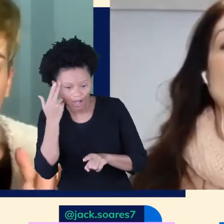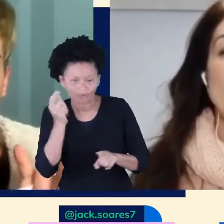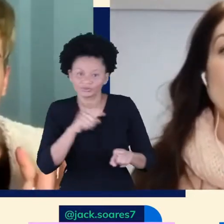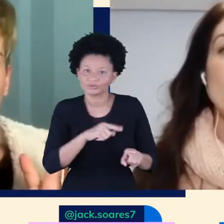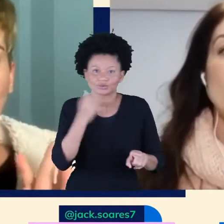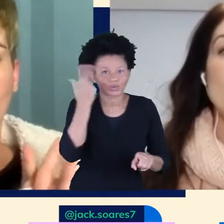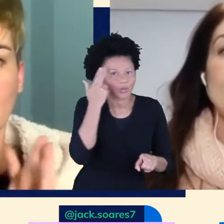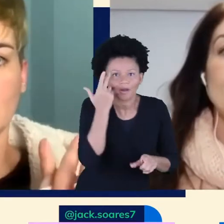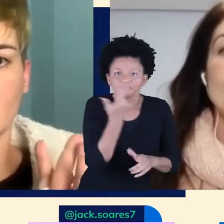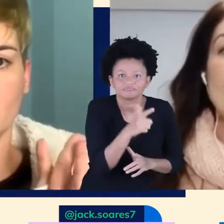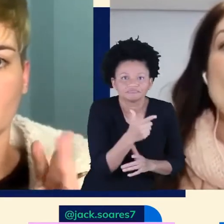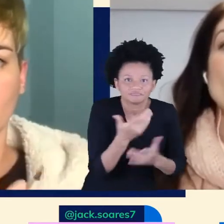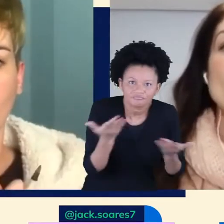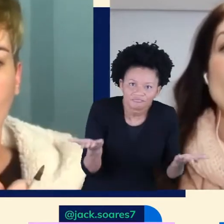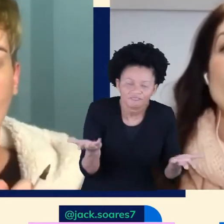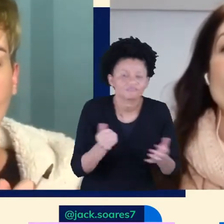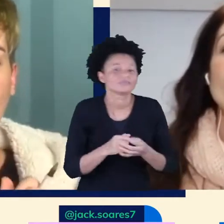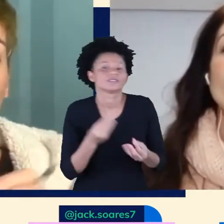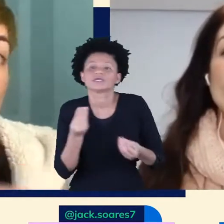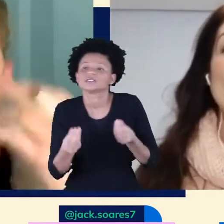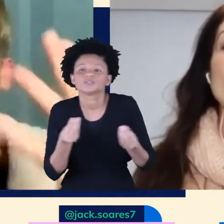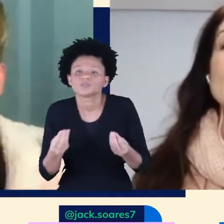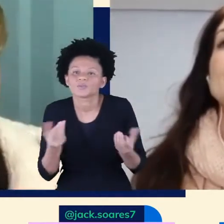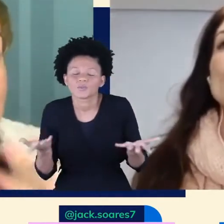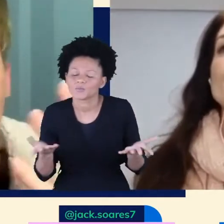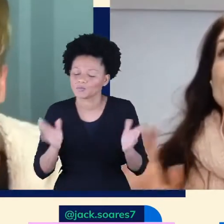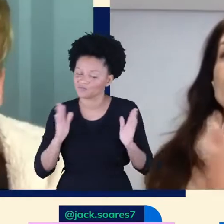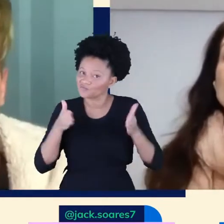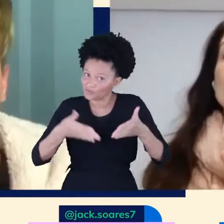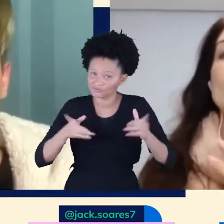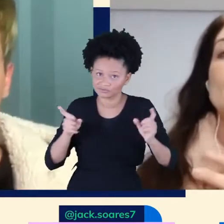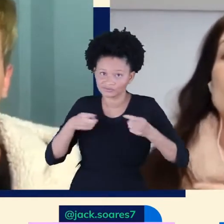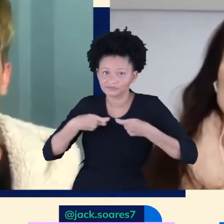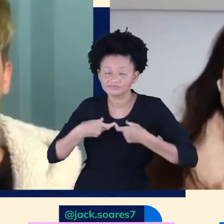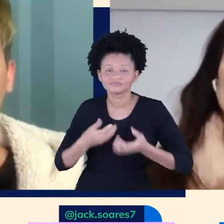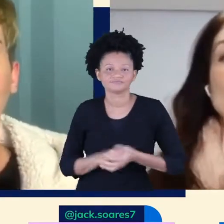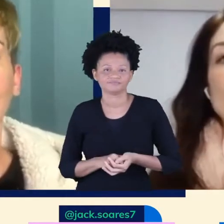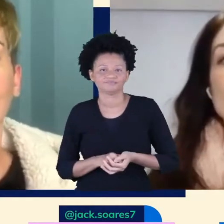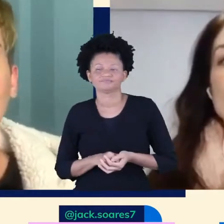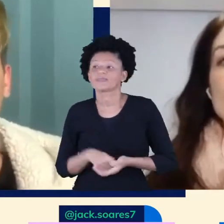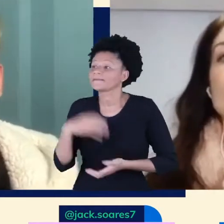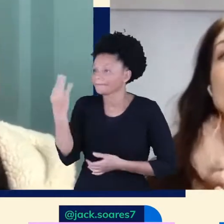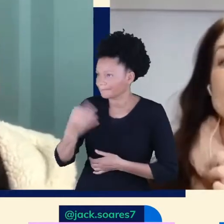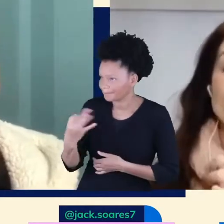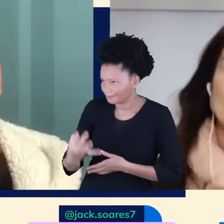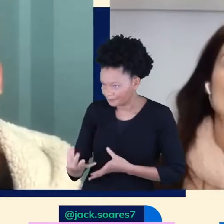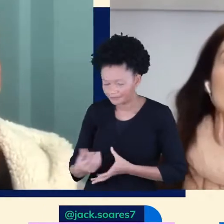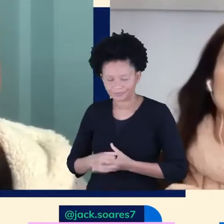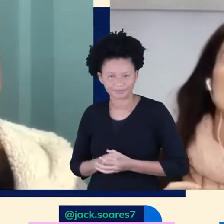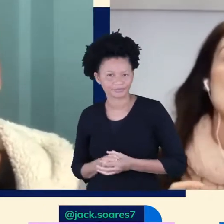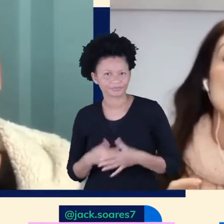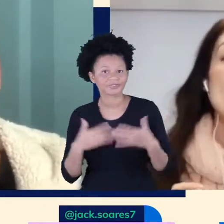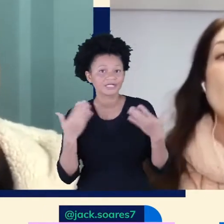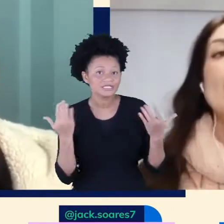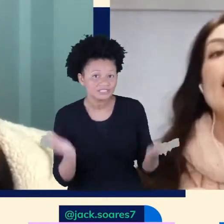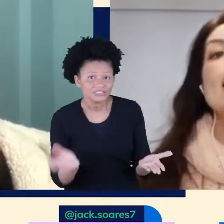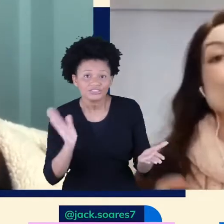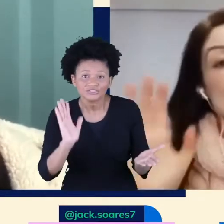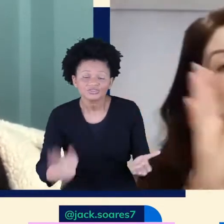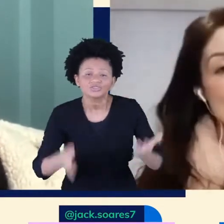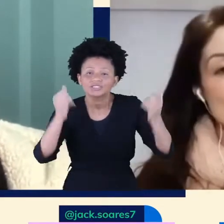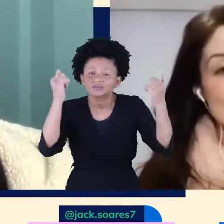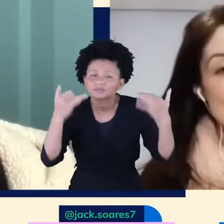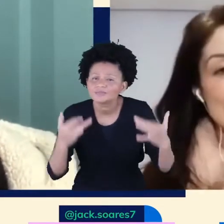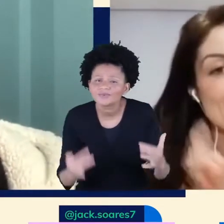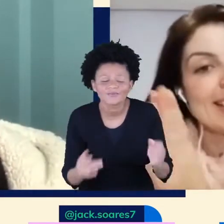comum de acontecer? Tá. Ou de como explorar essa sexualidade, né? Perfeito. Então,